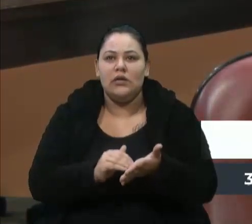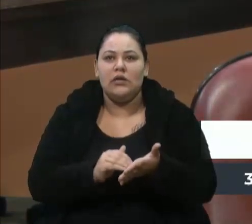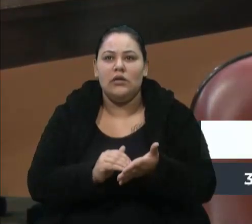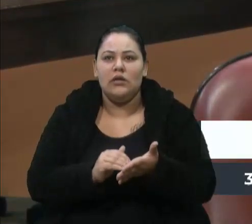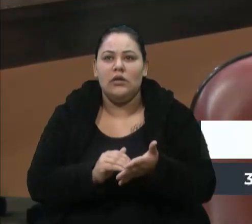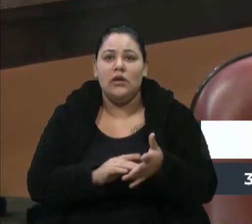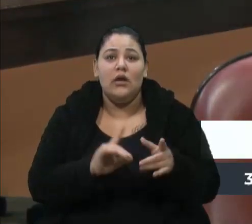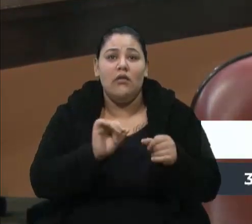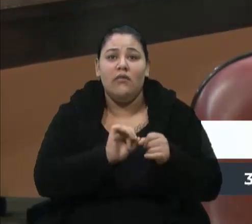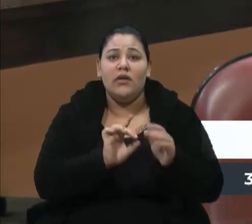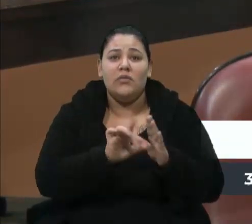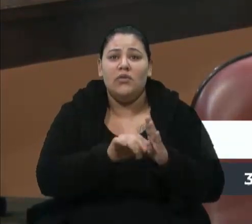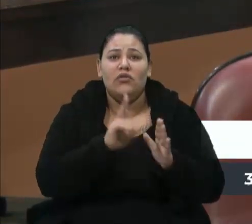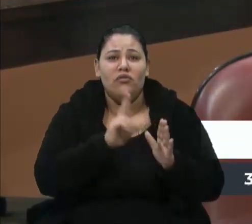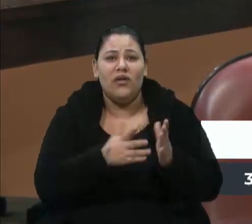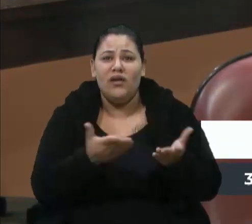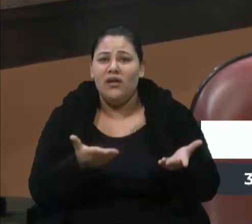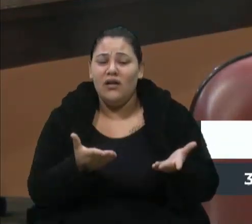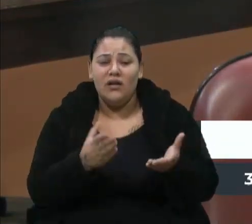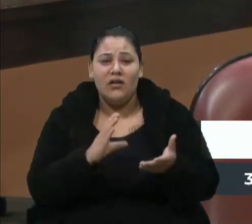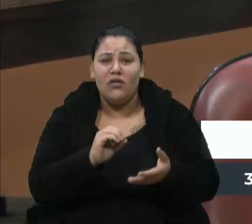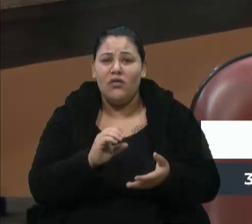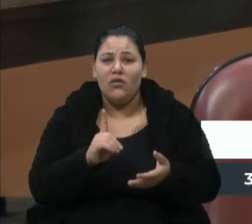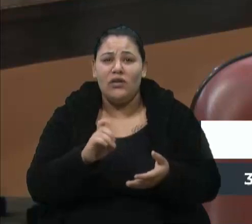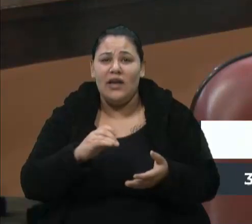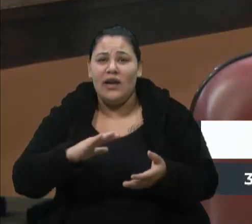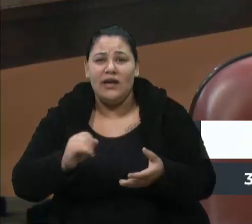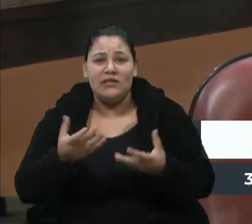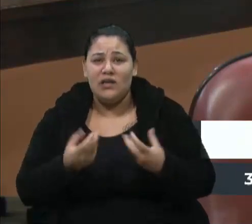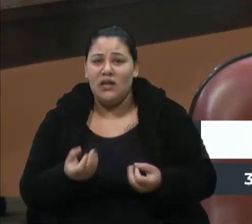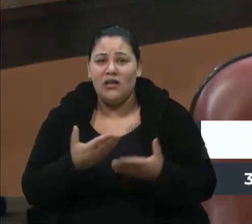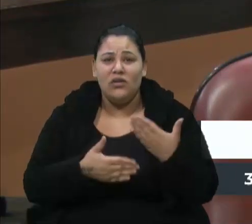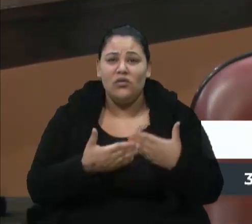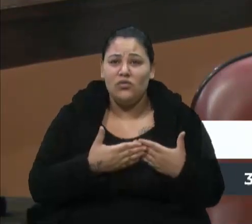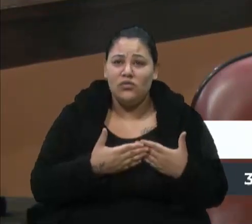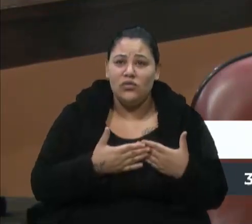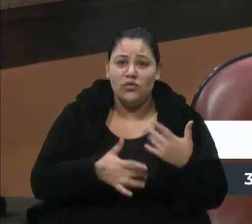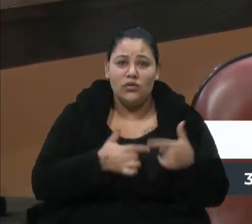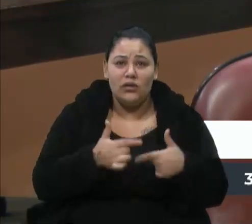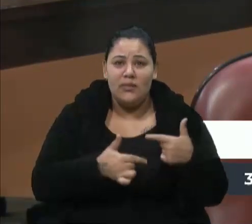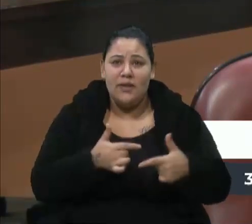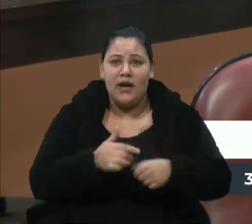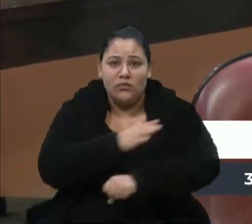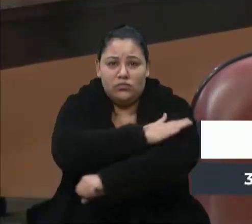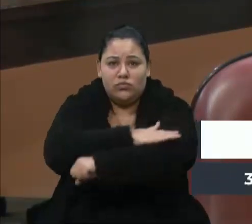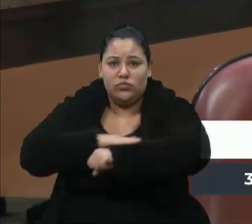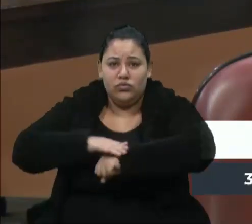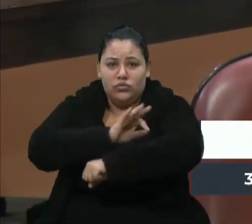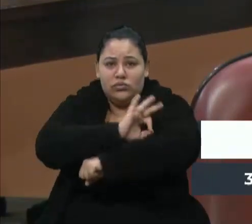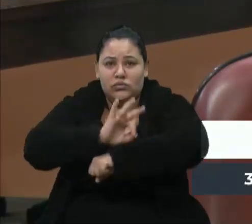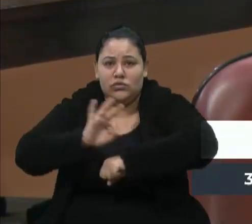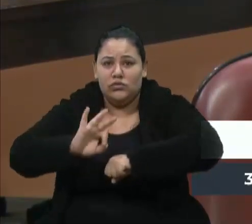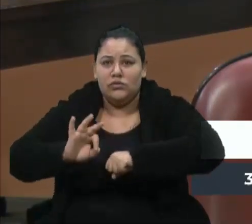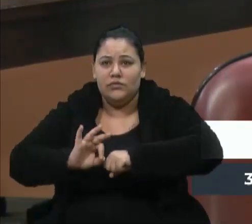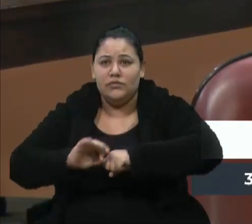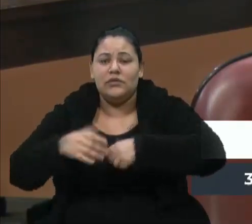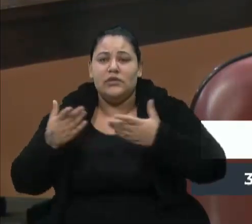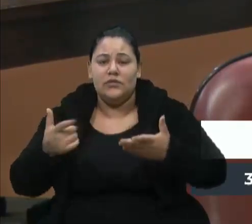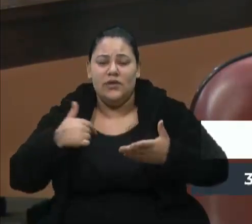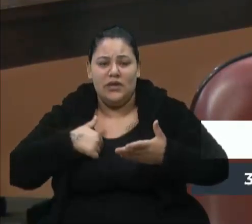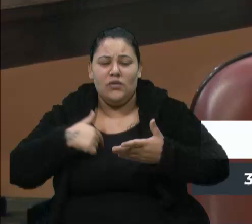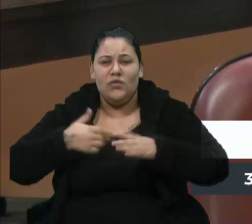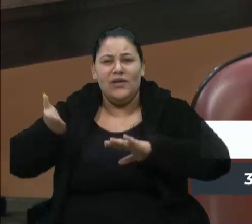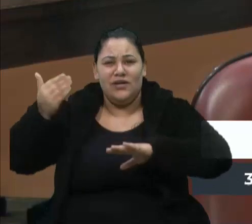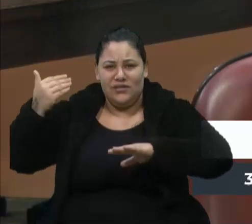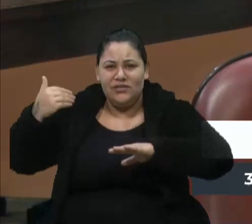a gente resolve. Então a Codeca é topa tudo. E o trabalho da Codeca de asfalto, então nem se fala. Quando era subprefeito de Galópolis, que